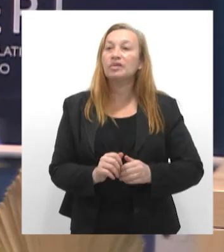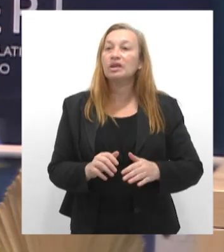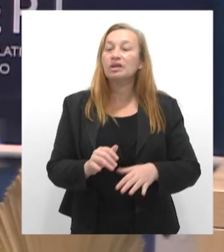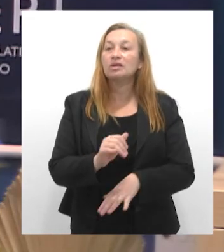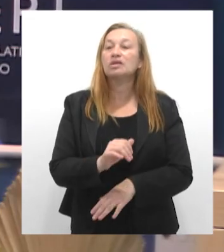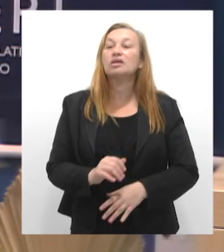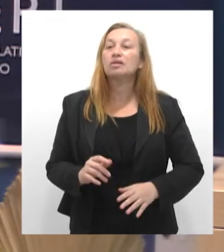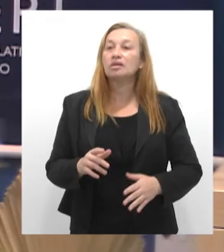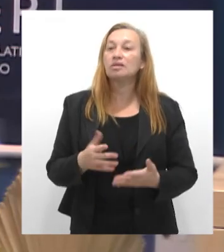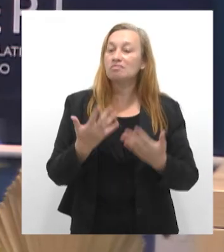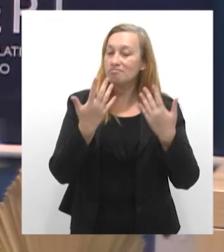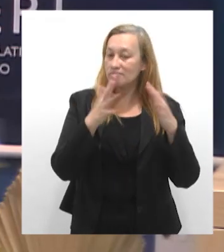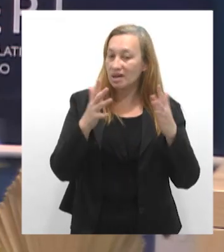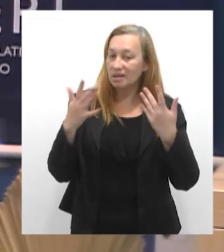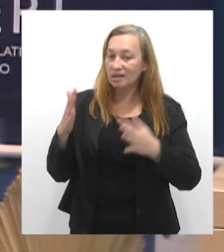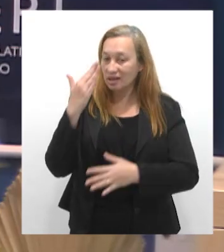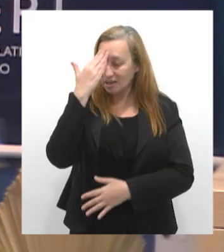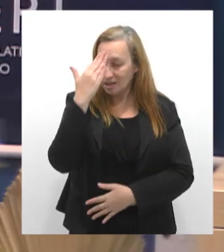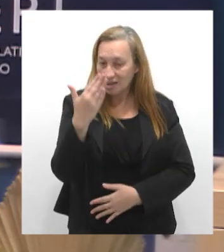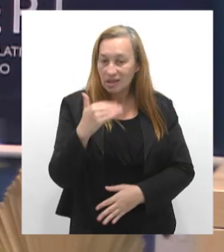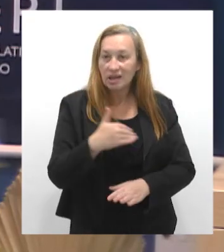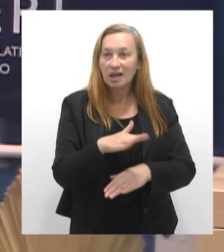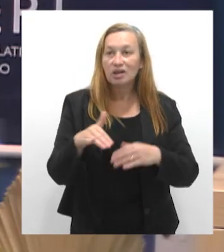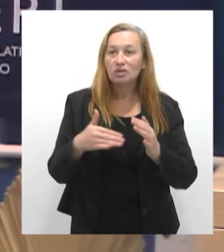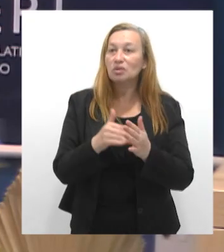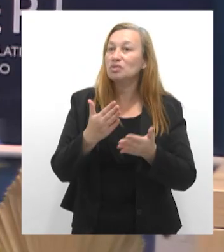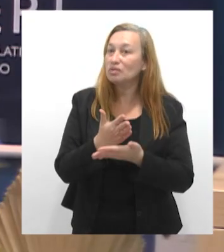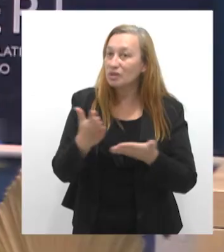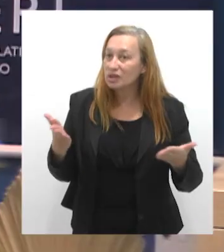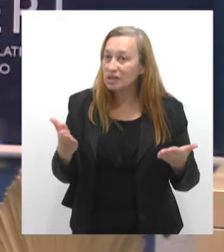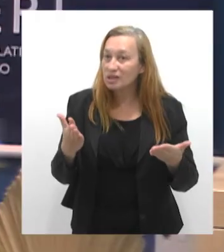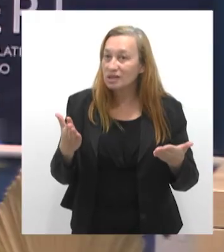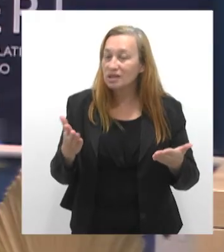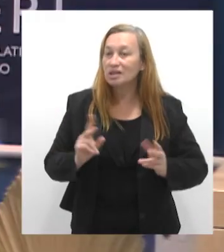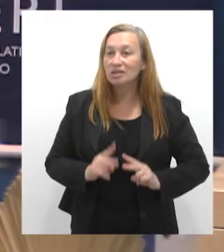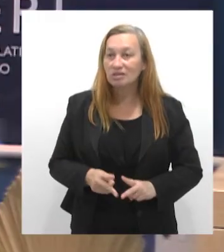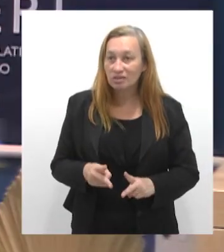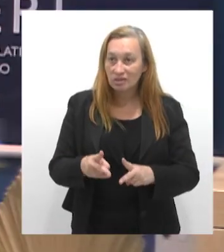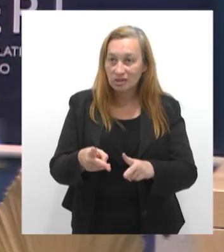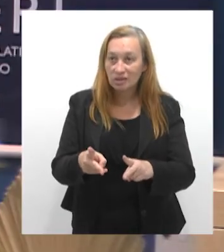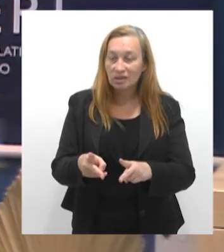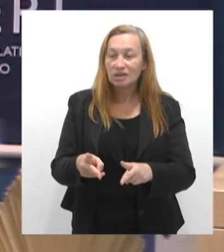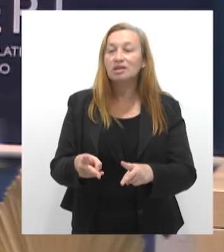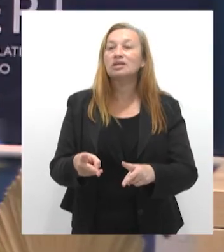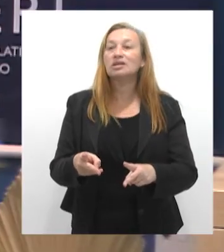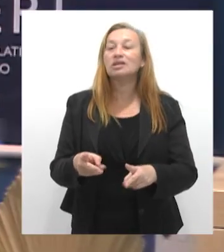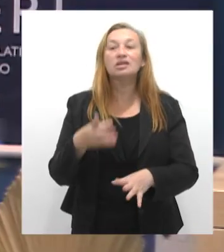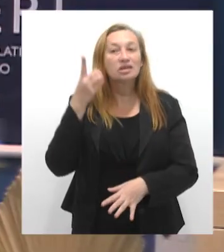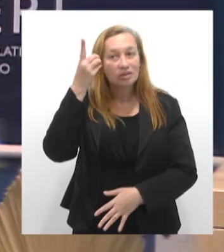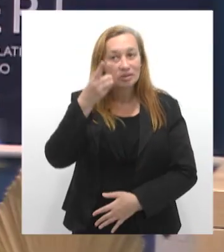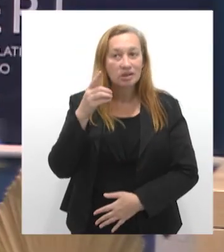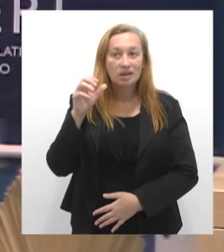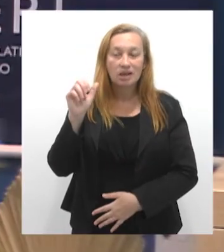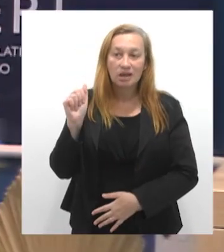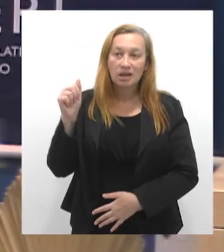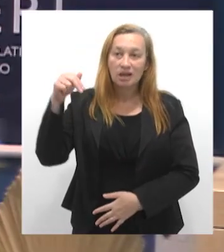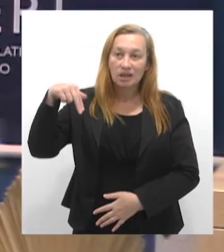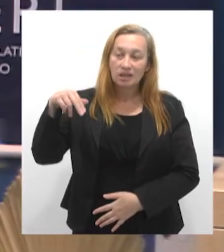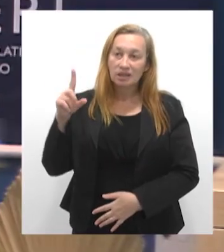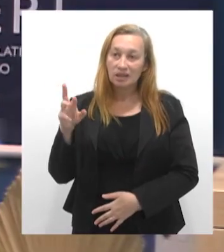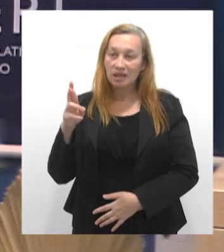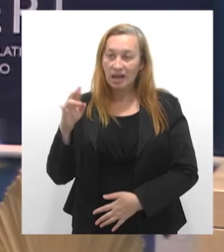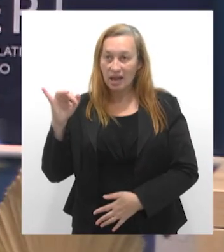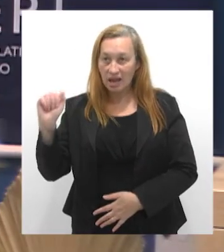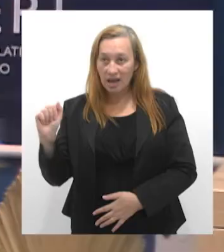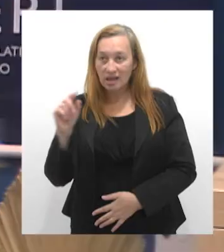queria agradecer, saudar, abraçar todo mundo, né, essa continuidade que vem de longe, da deputada Andréa Zito, do